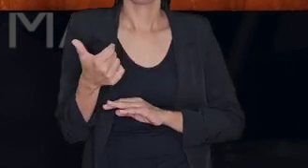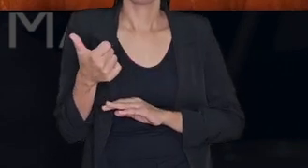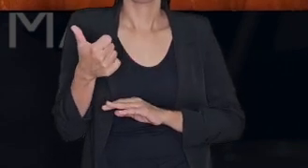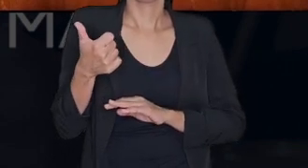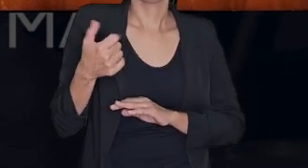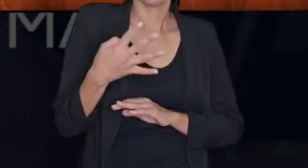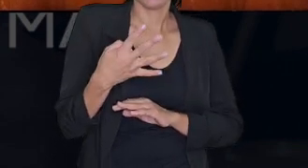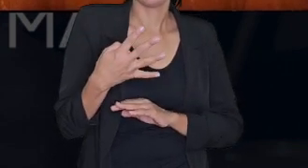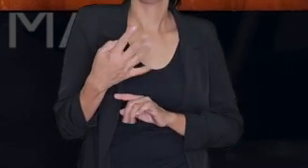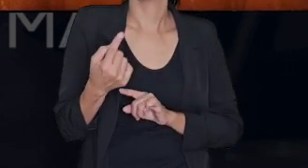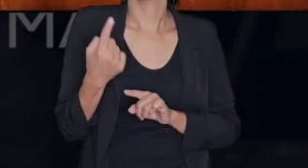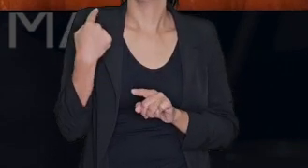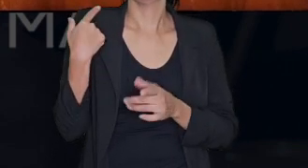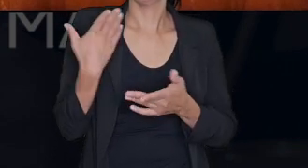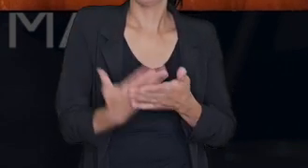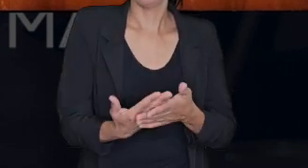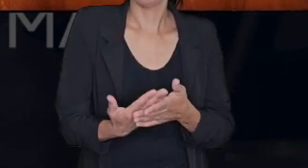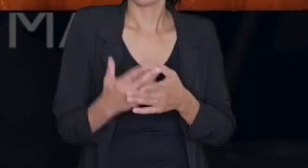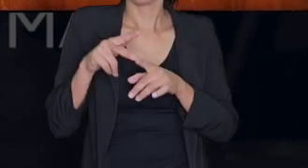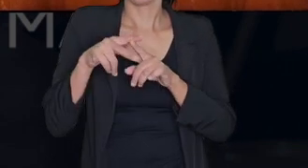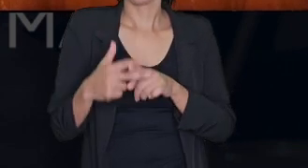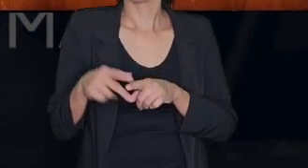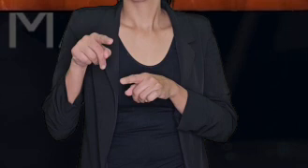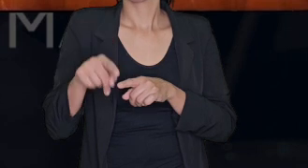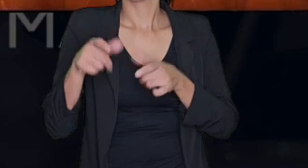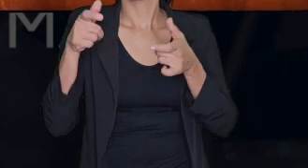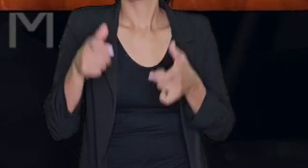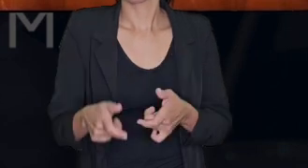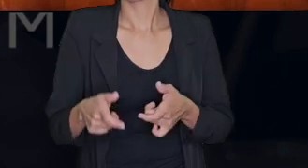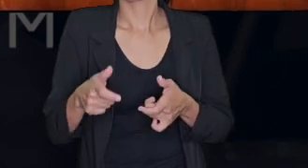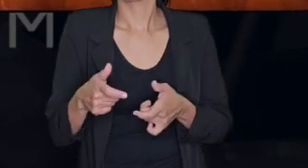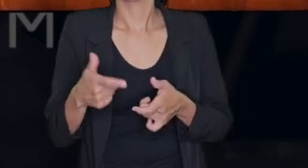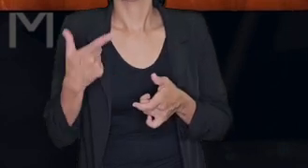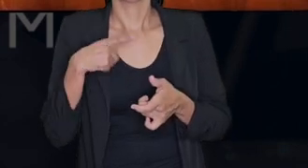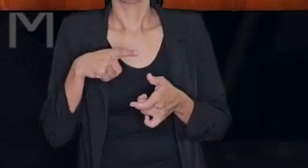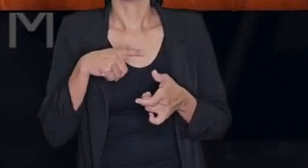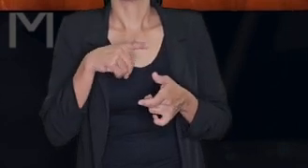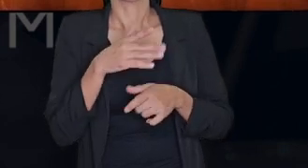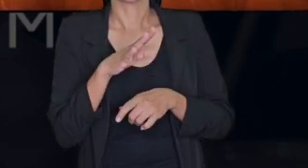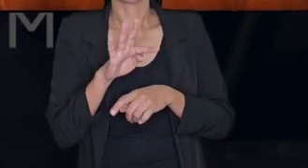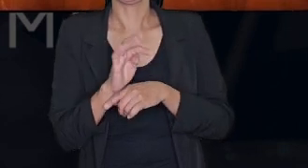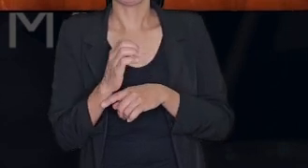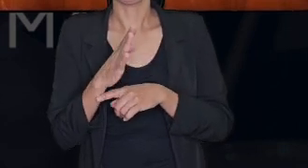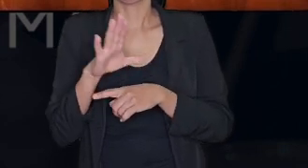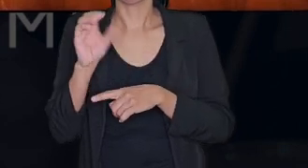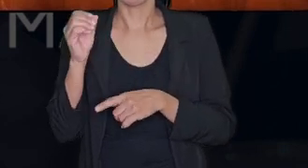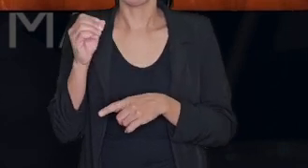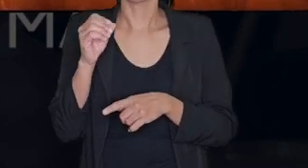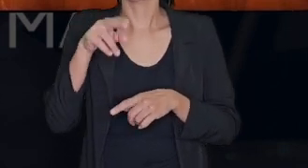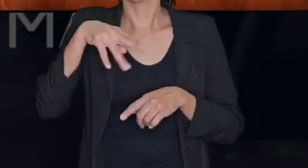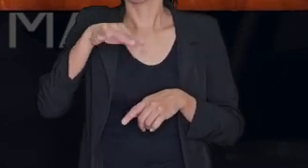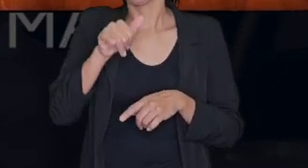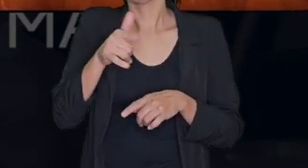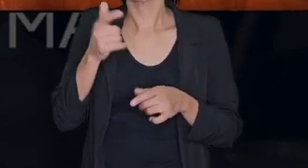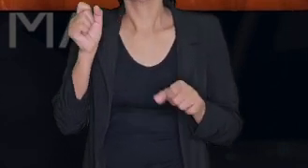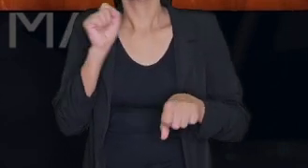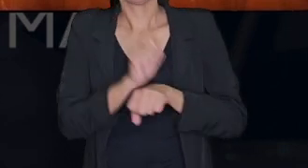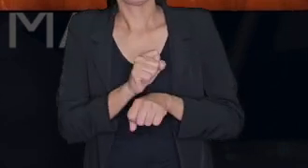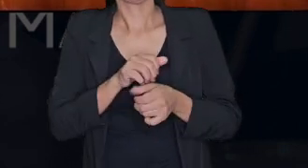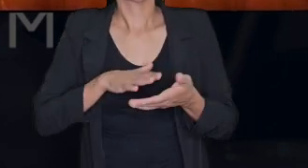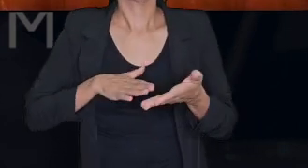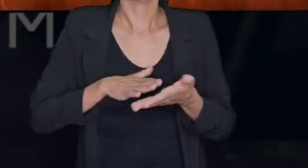São Paulo, desde 2014, por uma evolução da corregedoria local, os tabeliães de